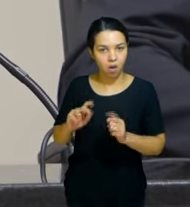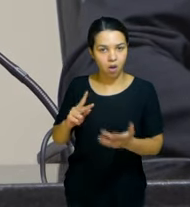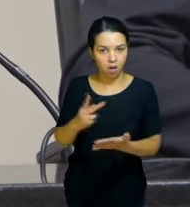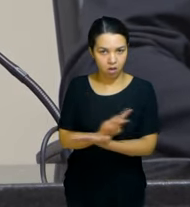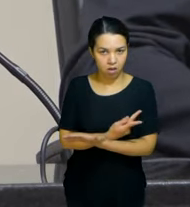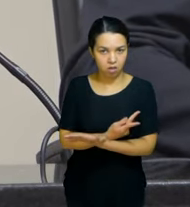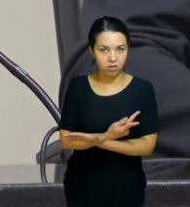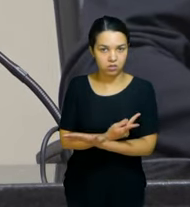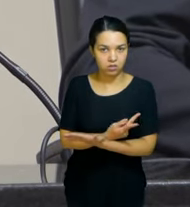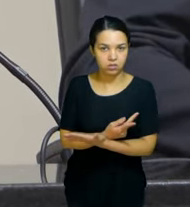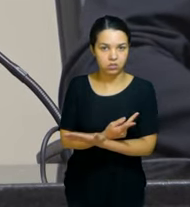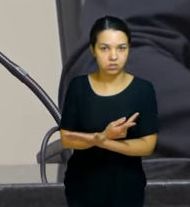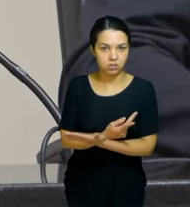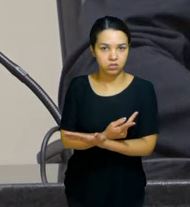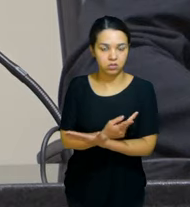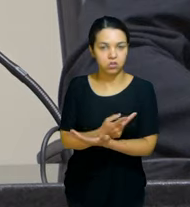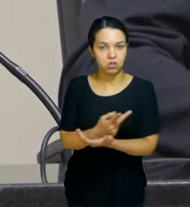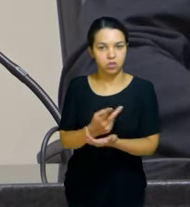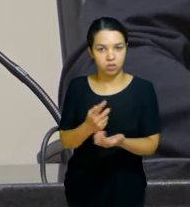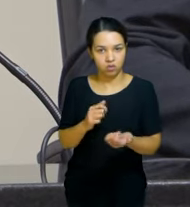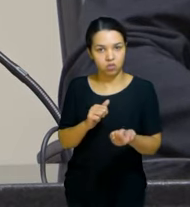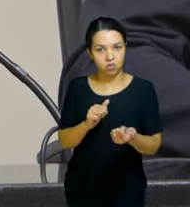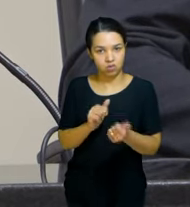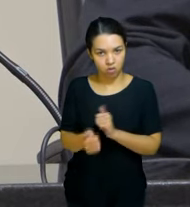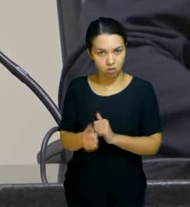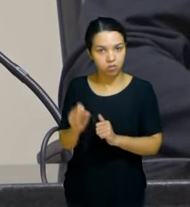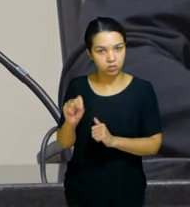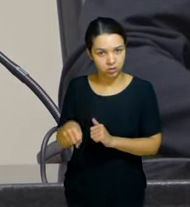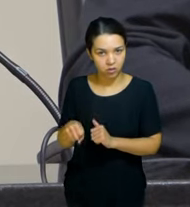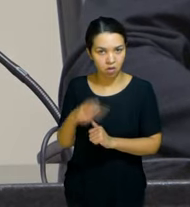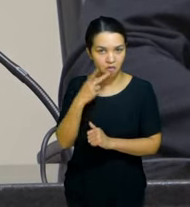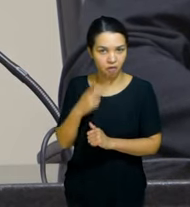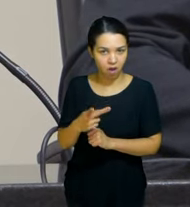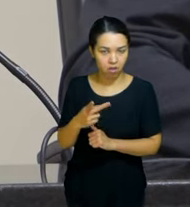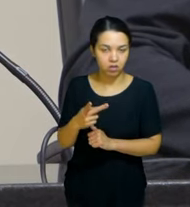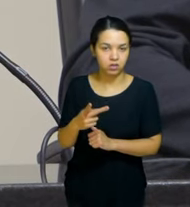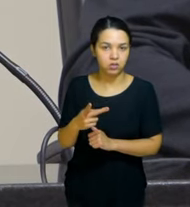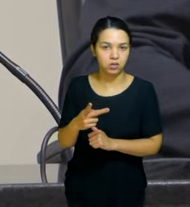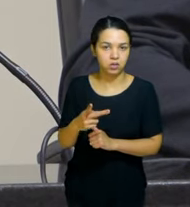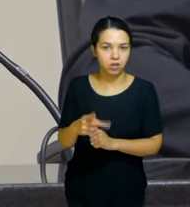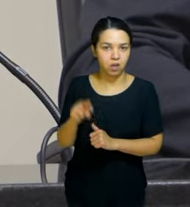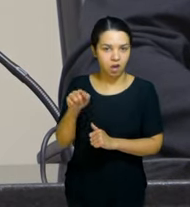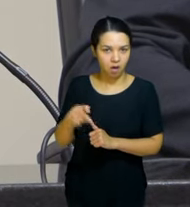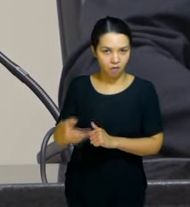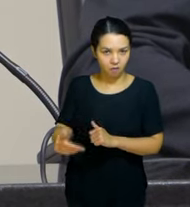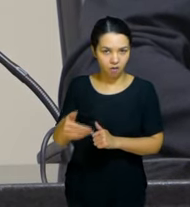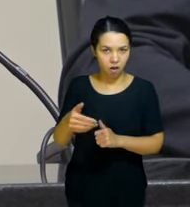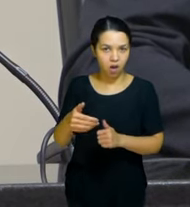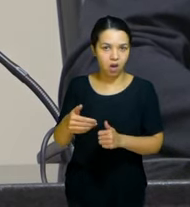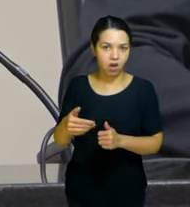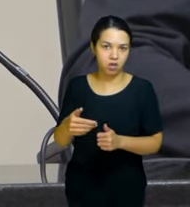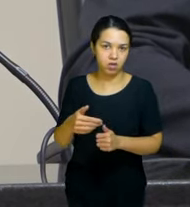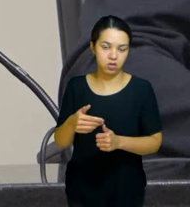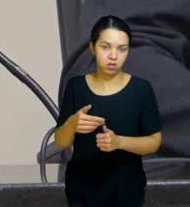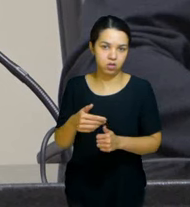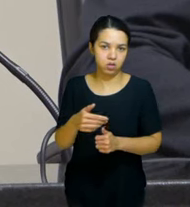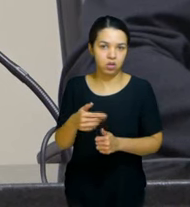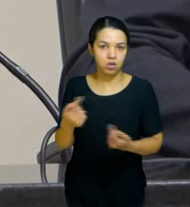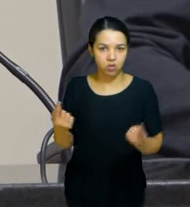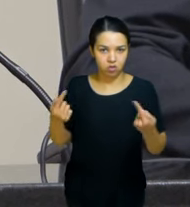jogos, sim. Mas quando eu ouço uma pessoa dizer, não, ó, não vai ter jogos abertos, é que você é presidente. Isso é